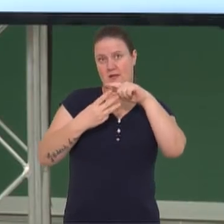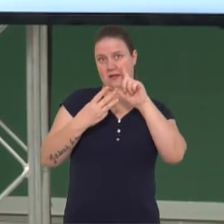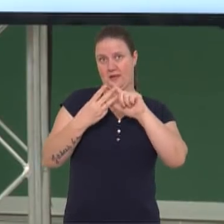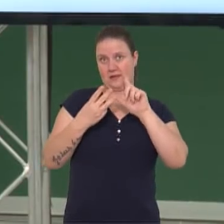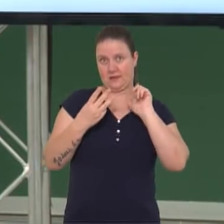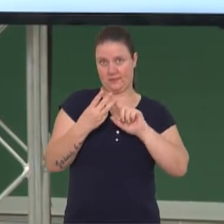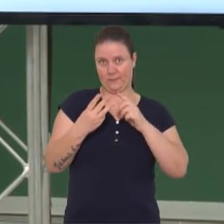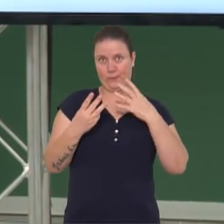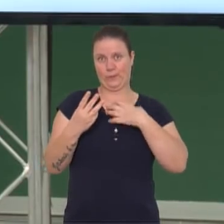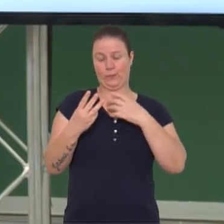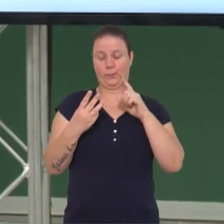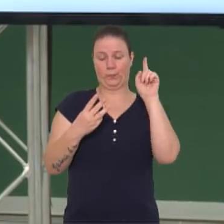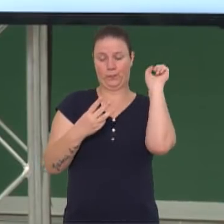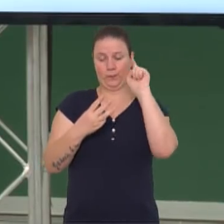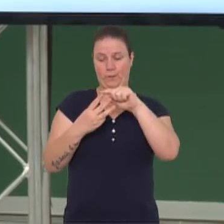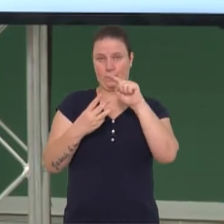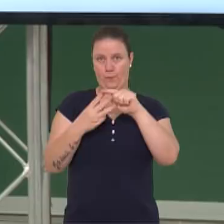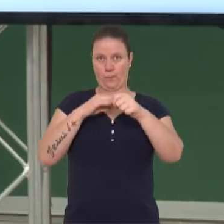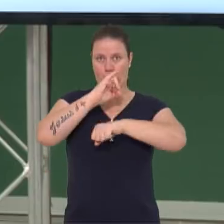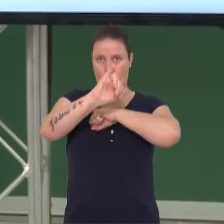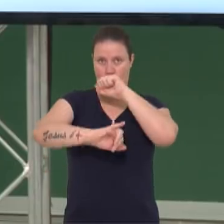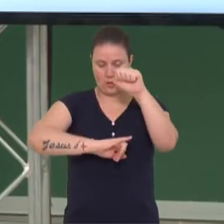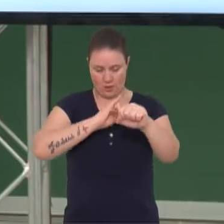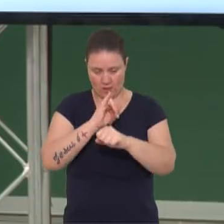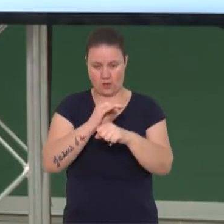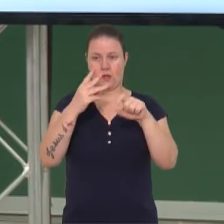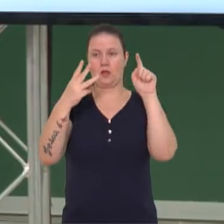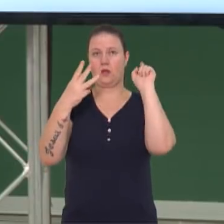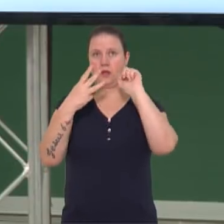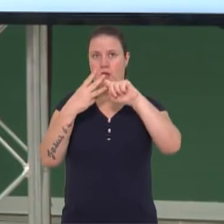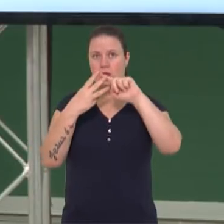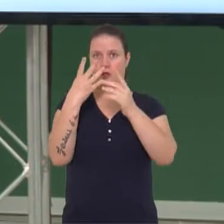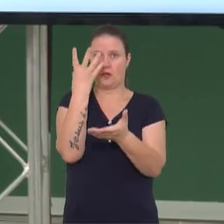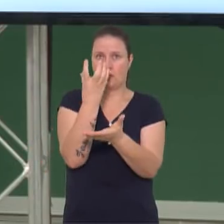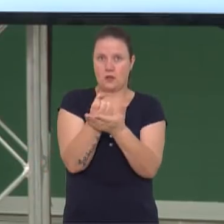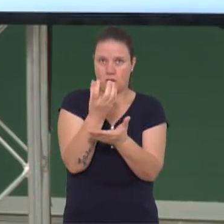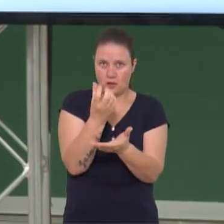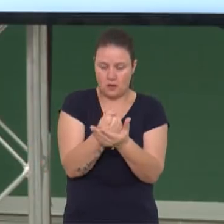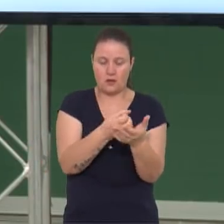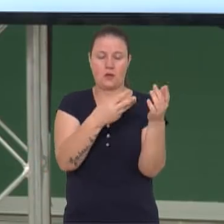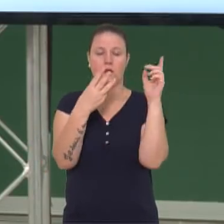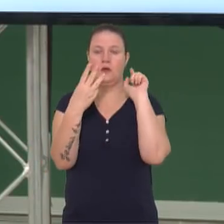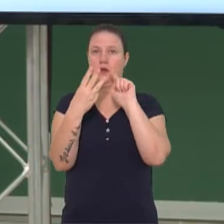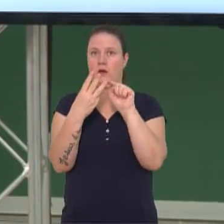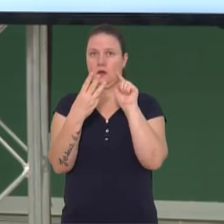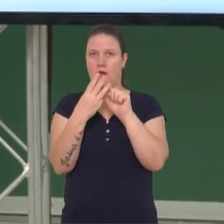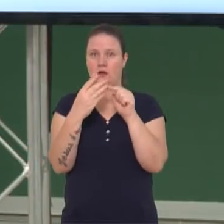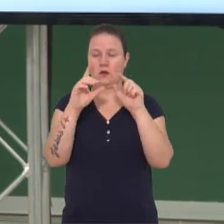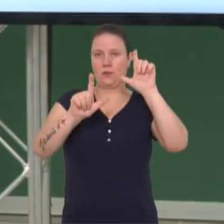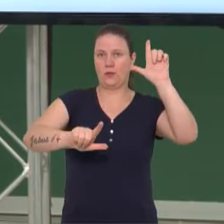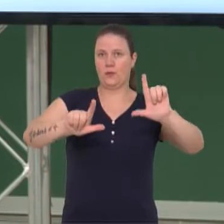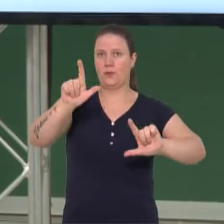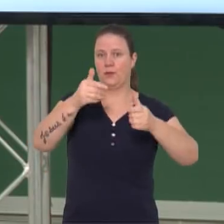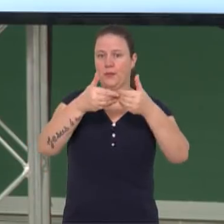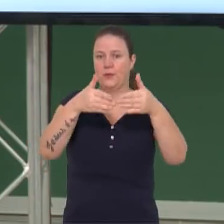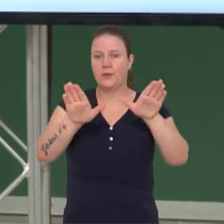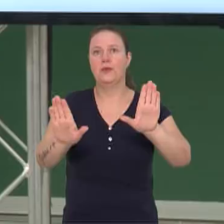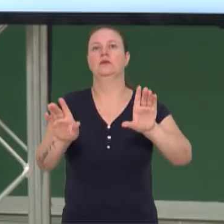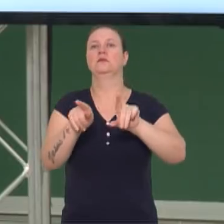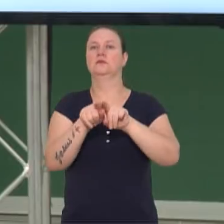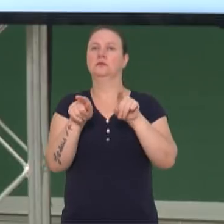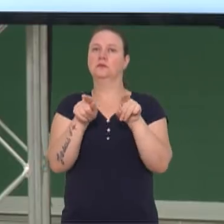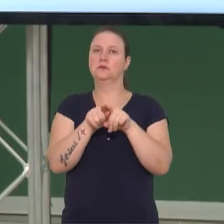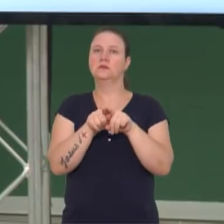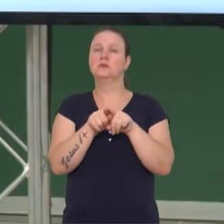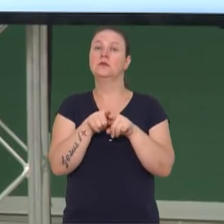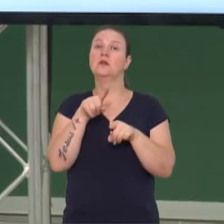canais. Na internet, no aplicativo e também na TV aberta. Ah, e